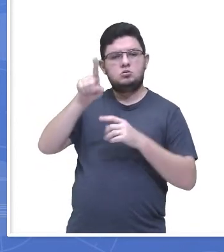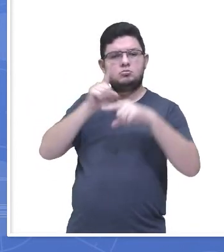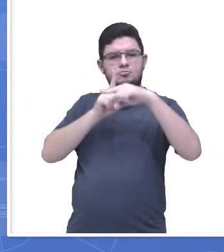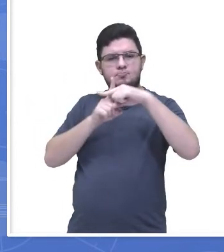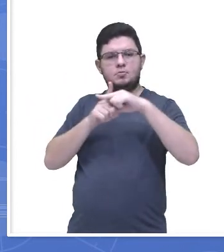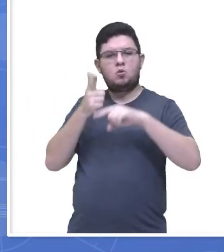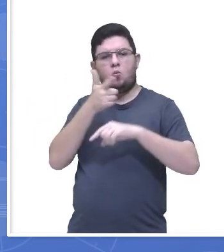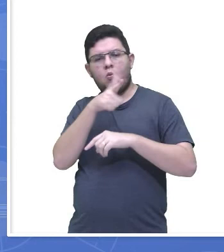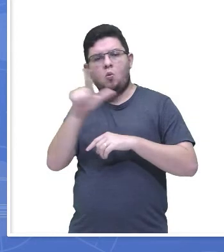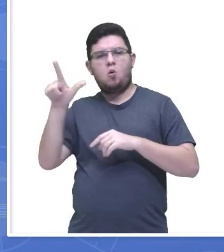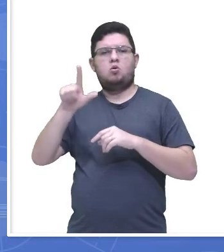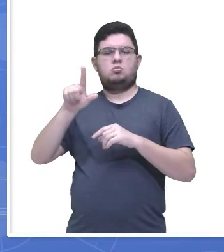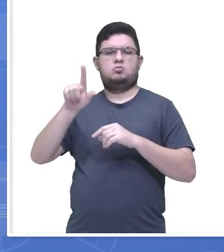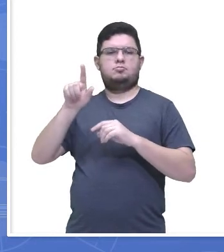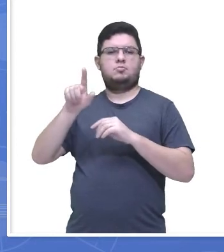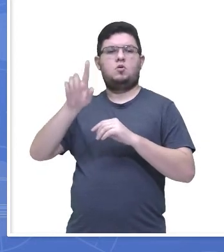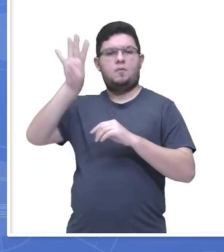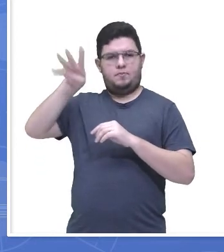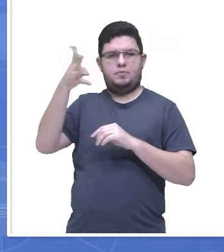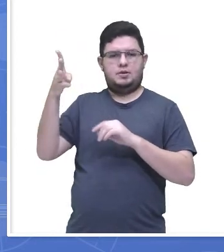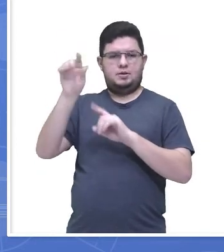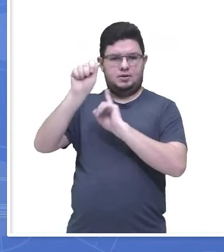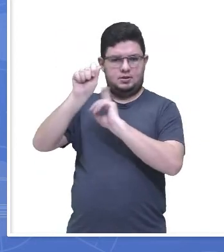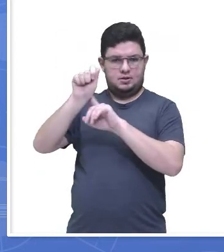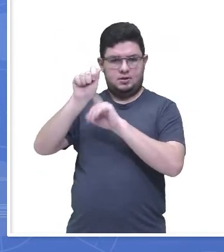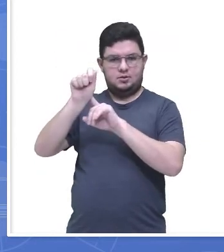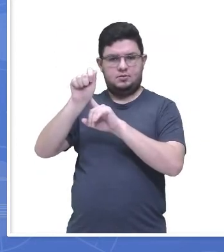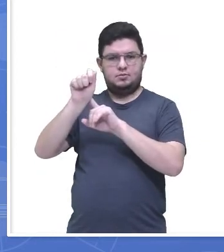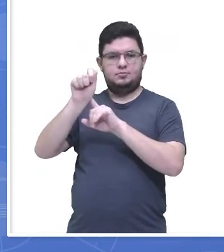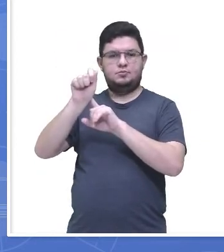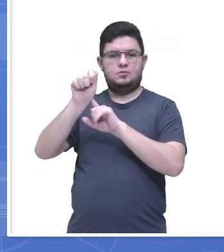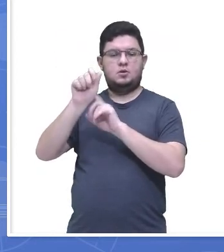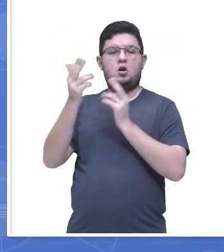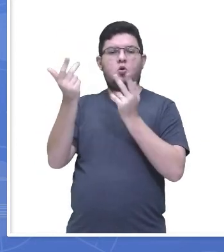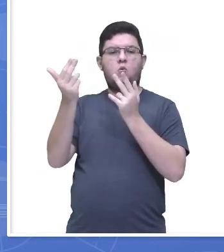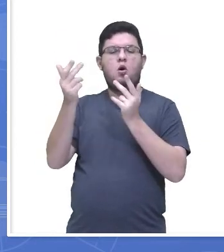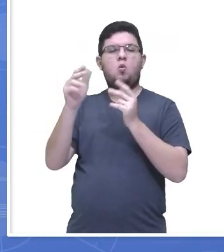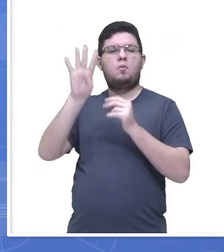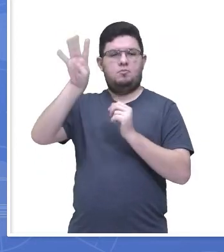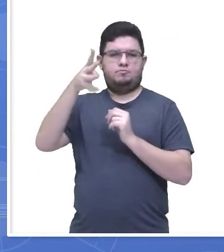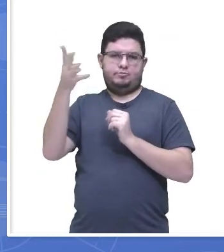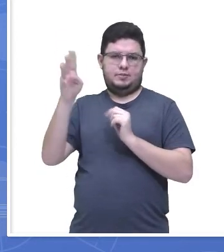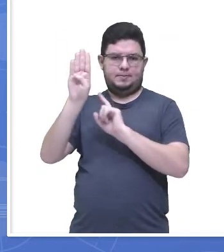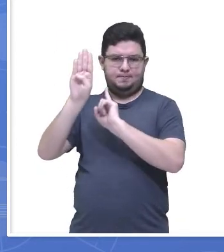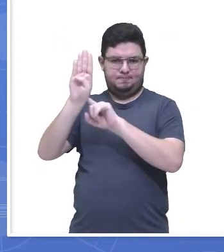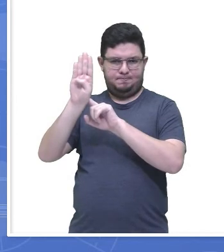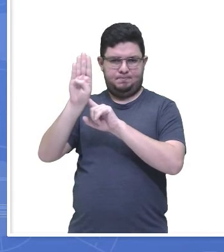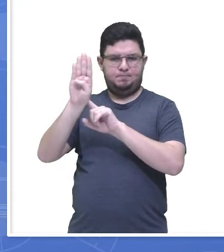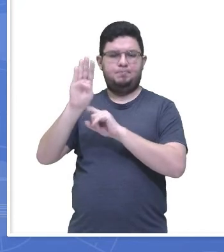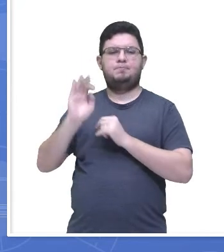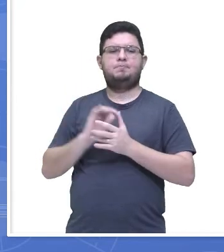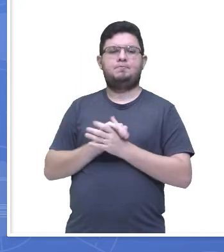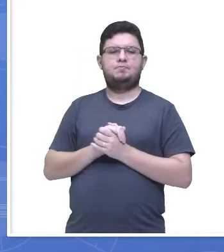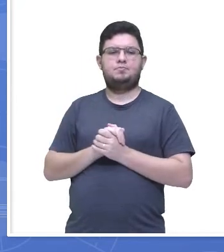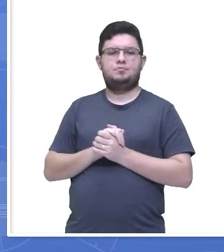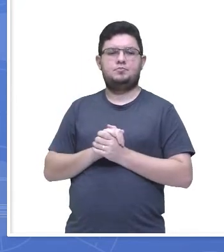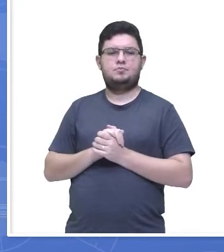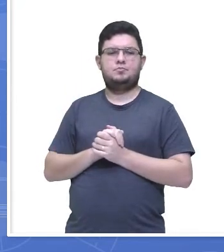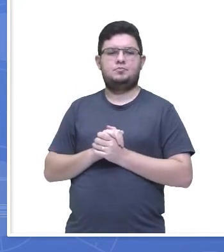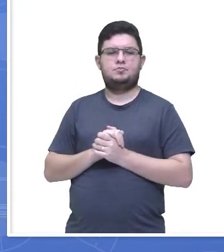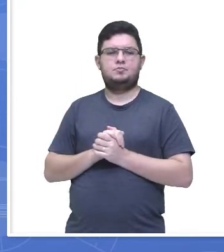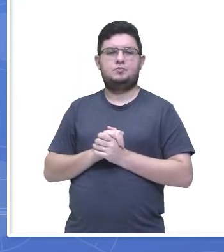72 graus Celsius. E ele lhe pergunta qual é o calor específico. Calor específico é o C minúsculo. Então